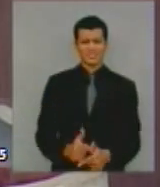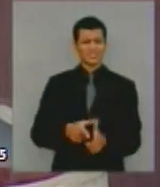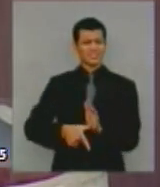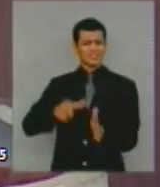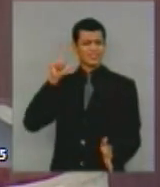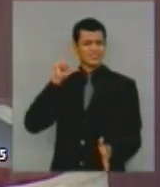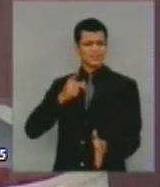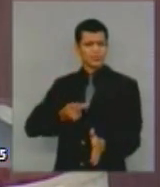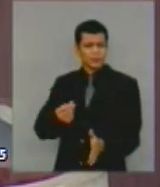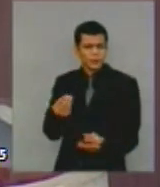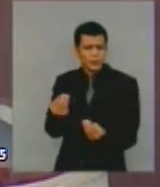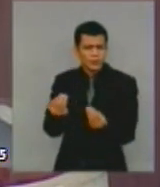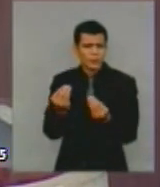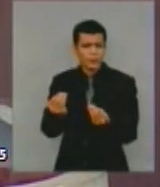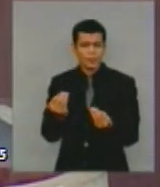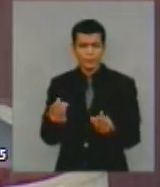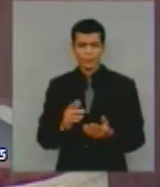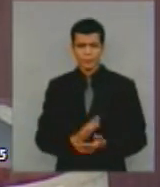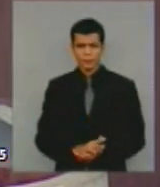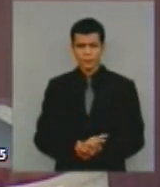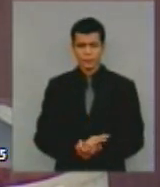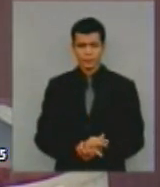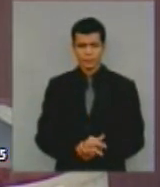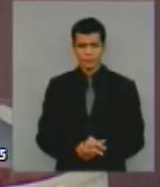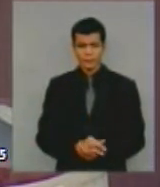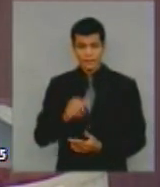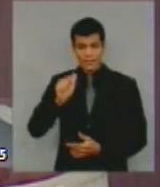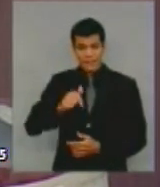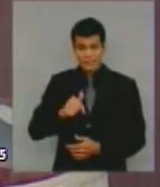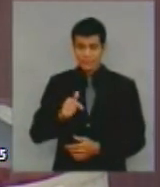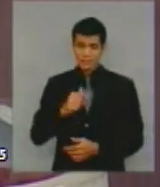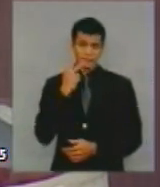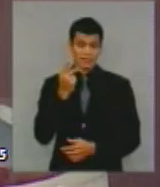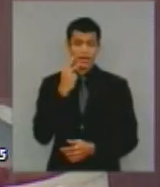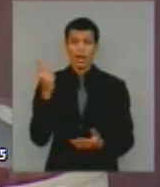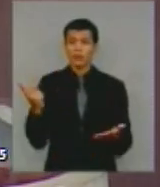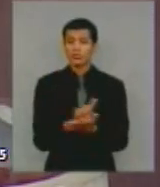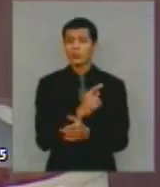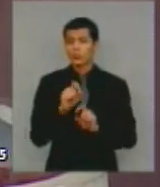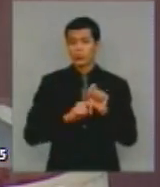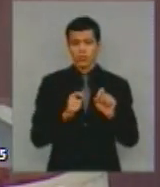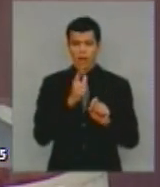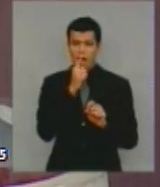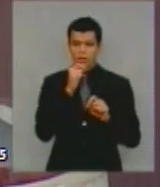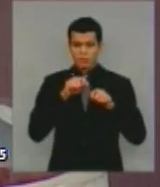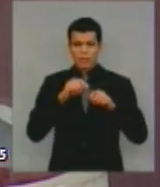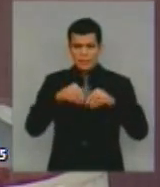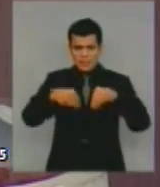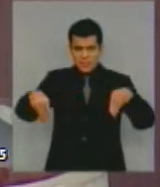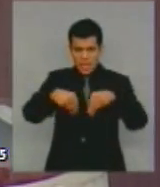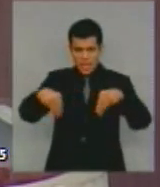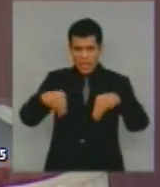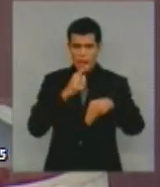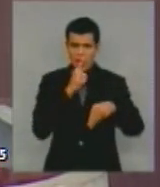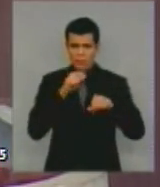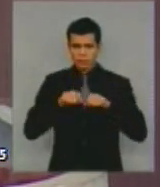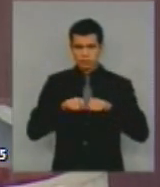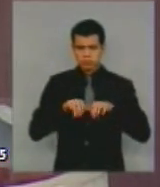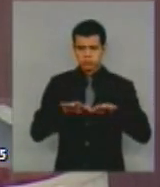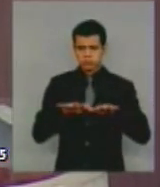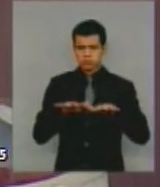irrigação por inundação é criminoso. Porque você amplia muito